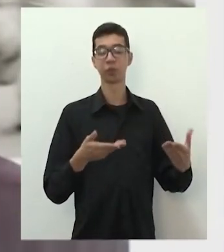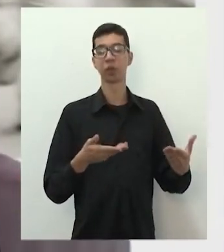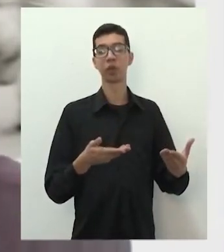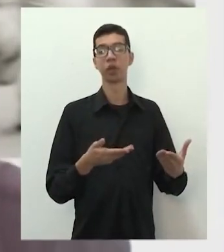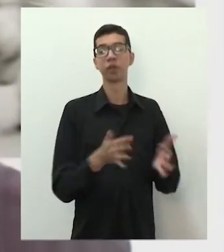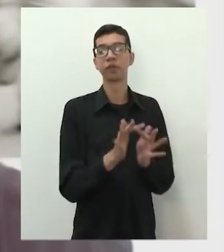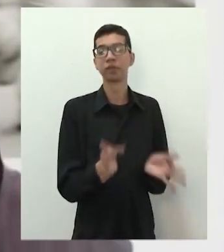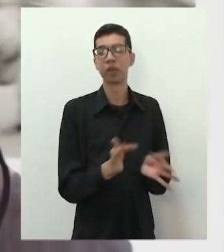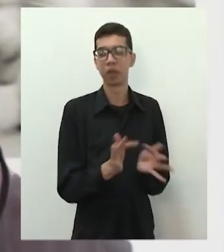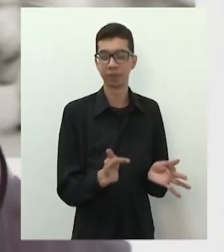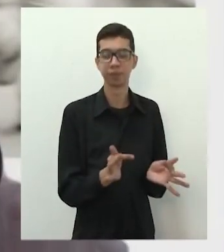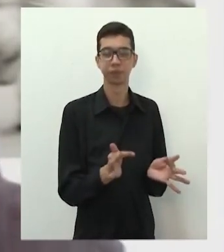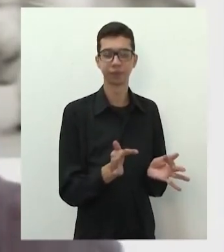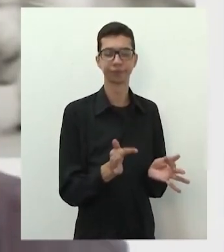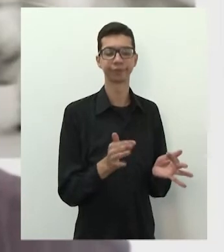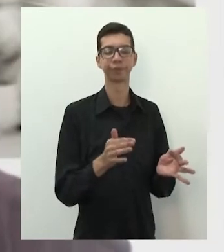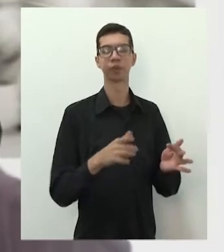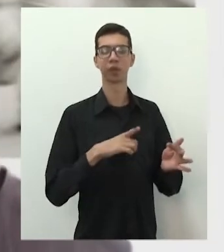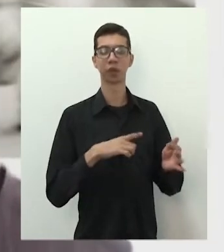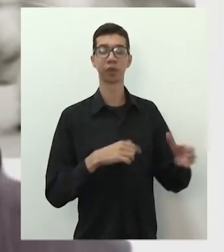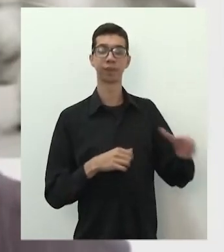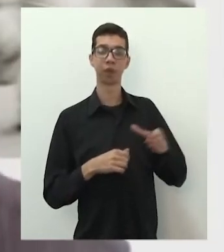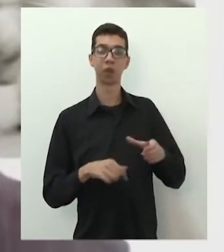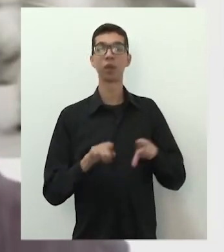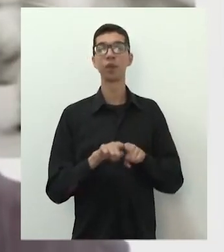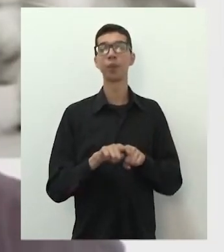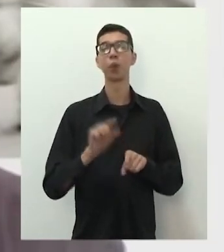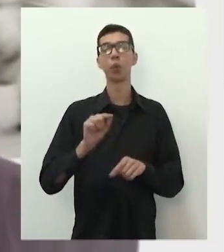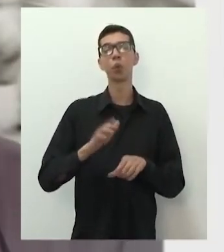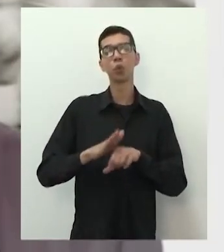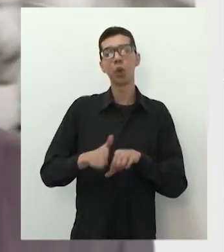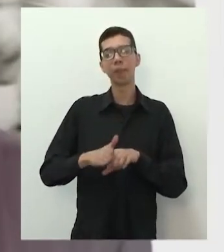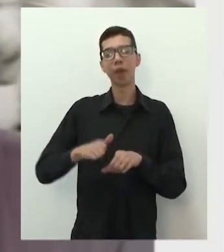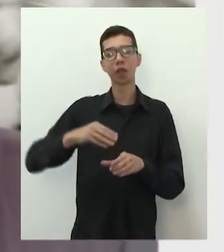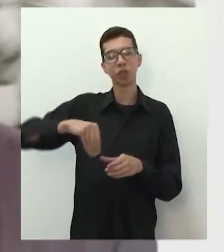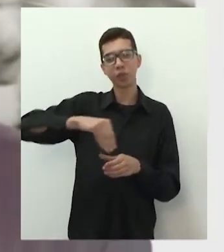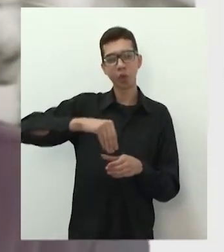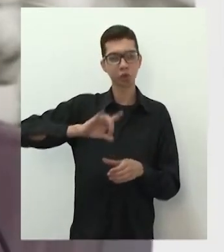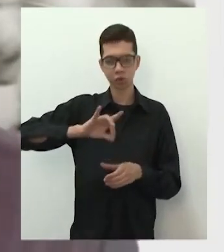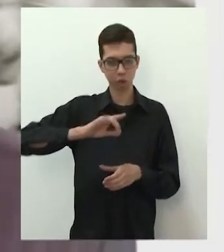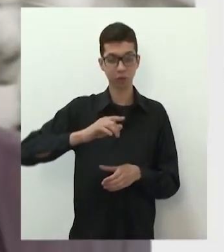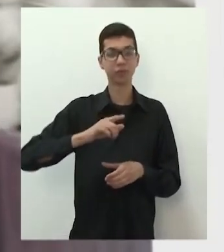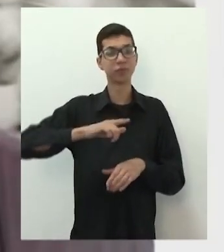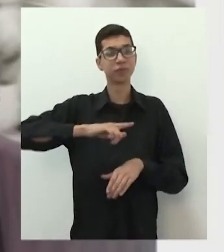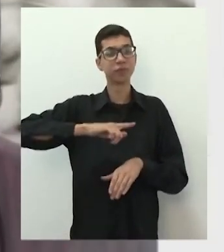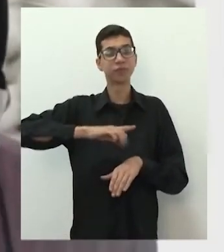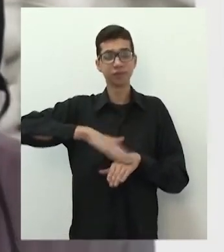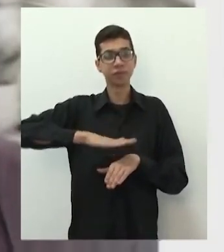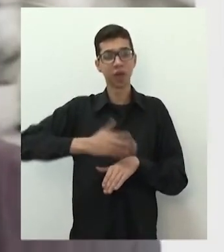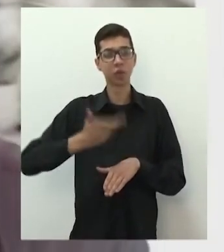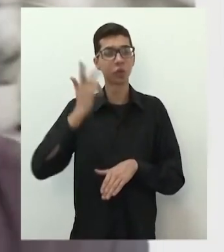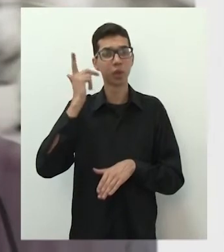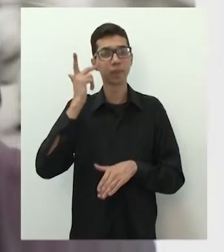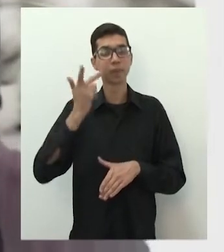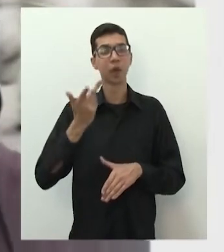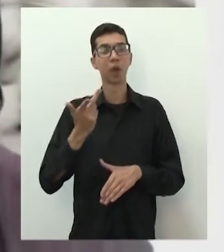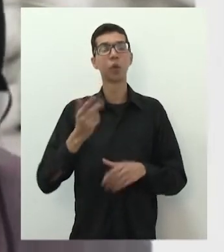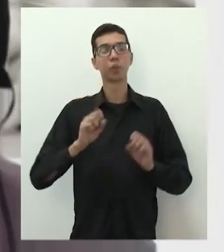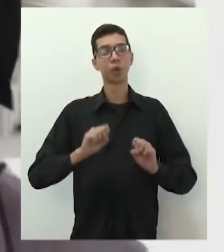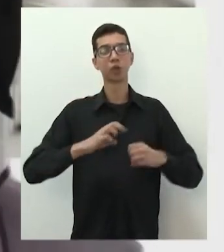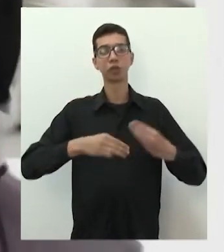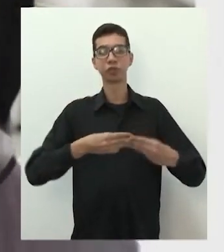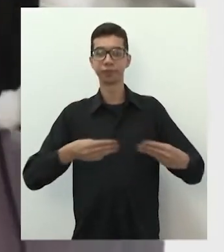sentindo por uma pseudo-felicidade do outro. Quer ver um outro exemplo? A Priscila, tomara que a Priscila esteja nos ouvindo, né, Tânia? A Priscila